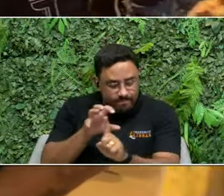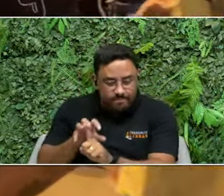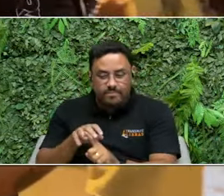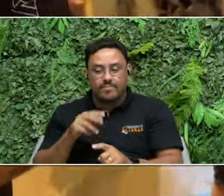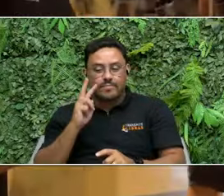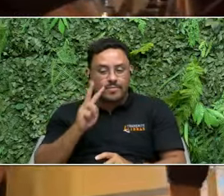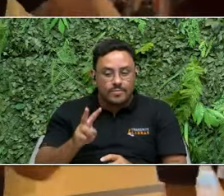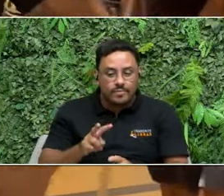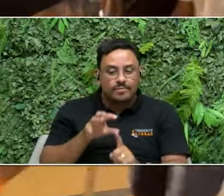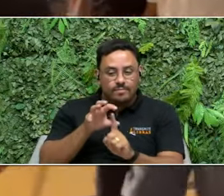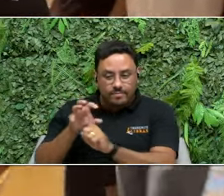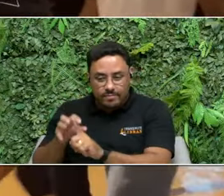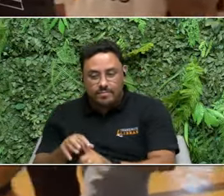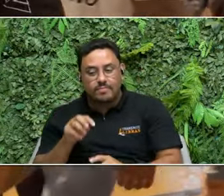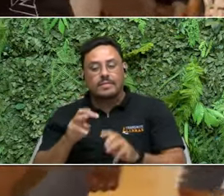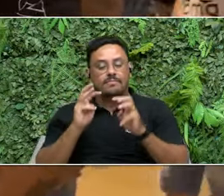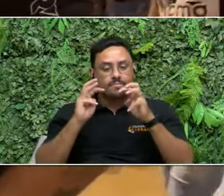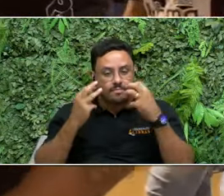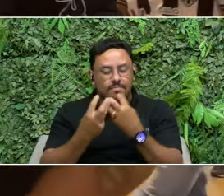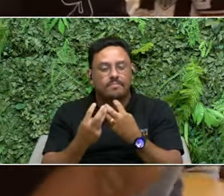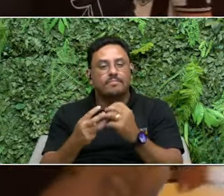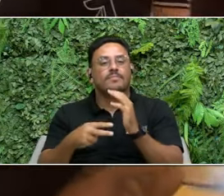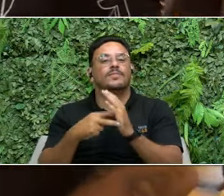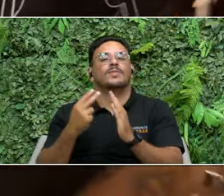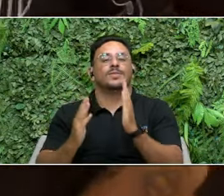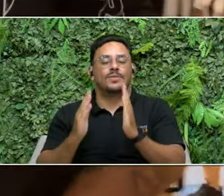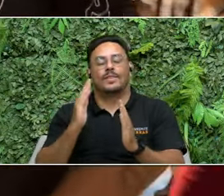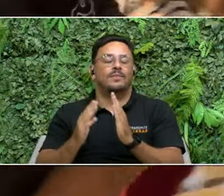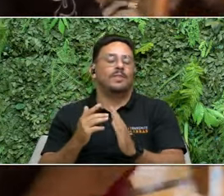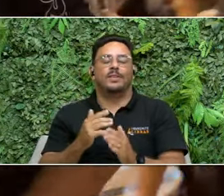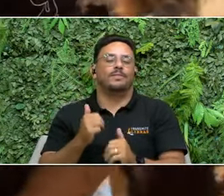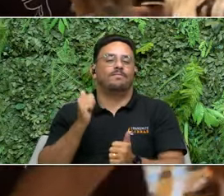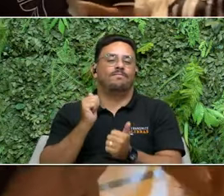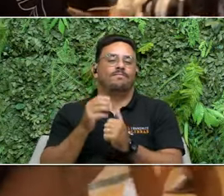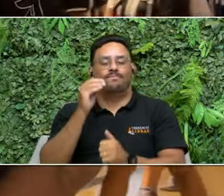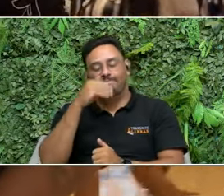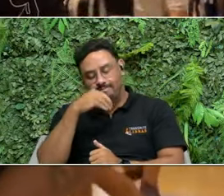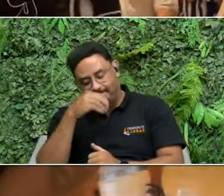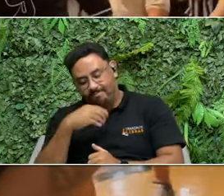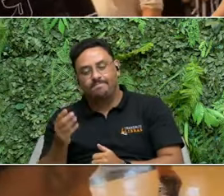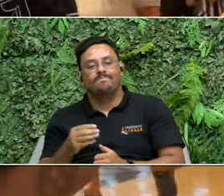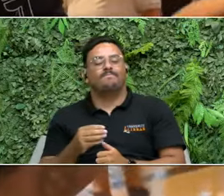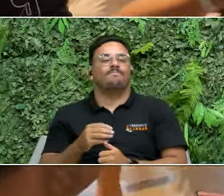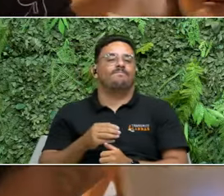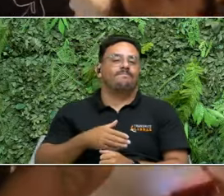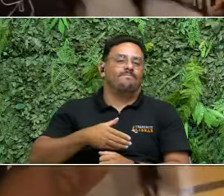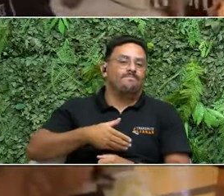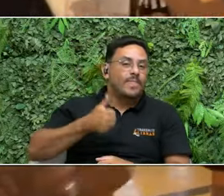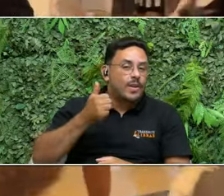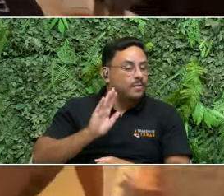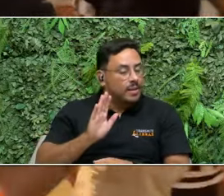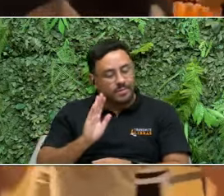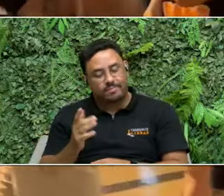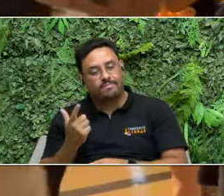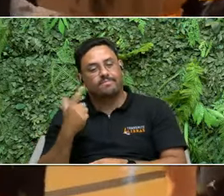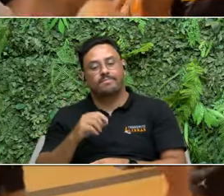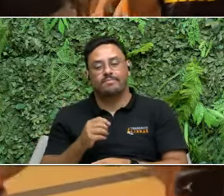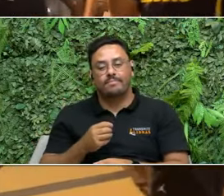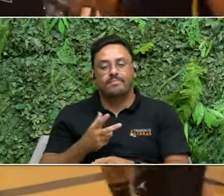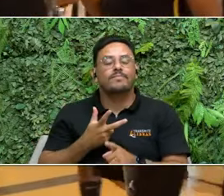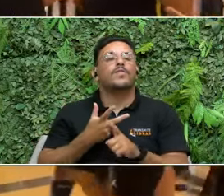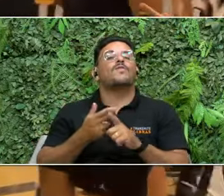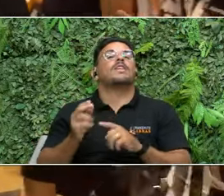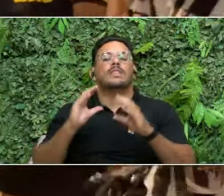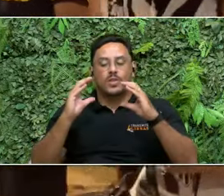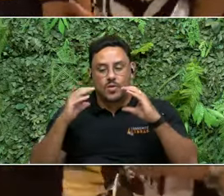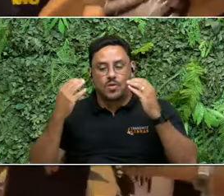via o galo pressionar o Cruzeiro aqui dentro da arena mas segundo tempo o Galo não jogou segundo tempo foi fraco poderia ter sido melhor mas tá bom vamos ganhar lá no no no